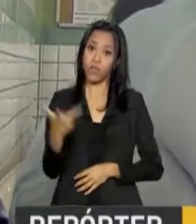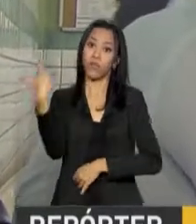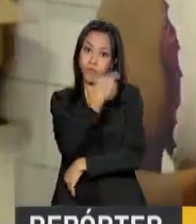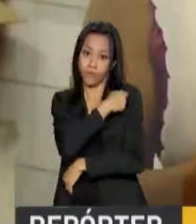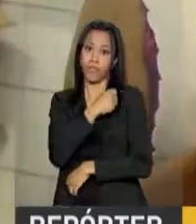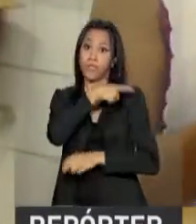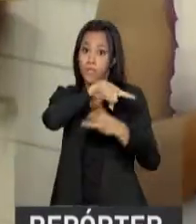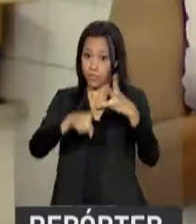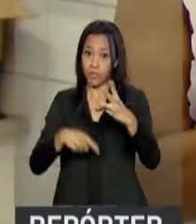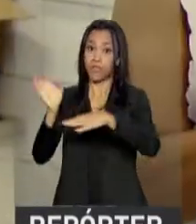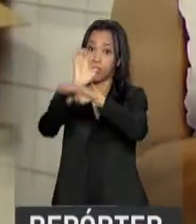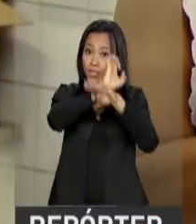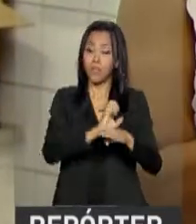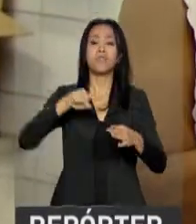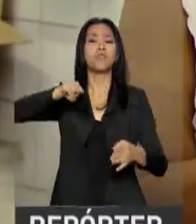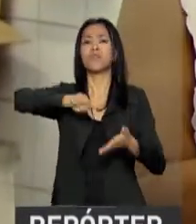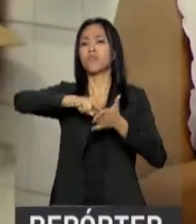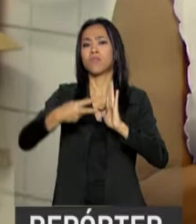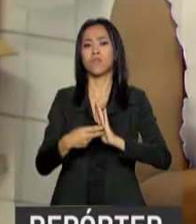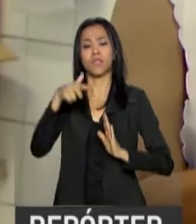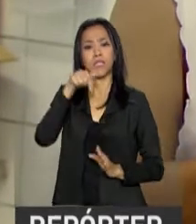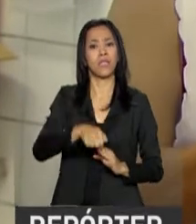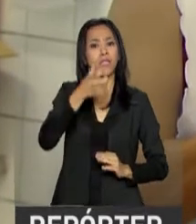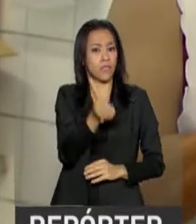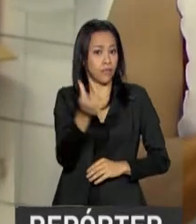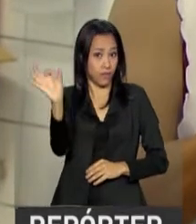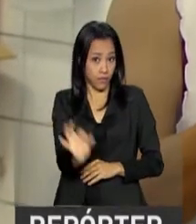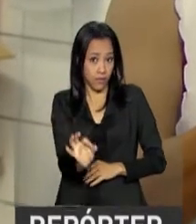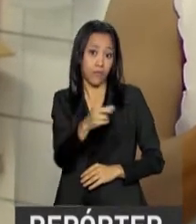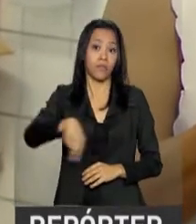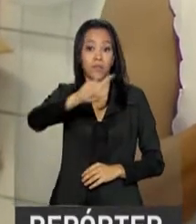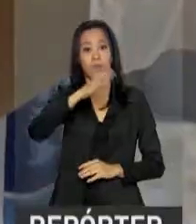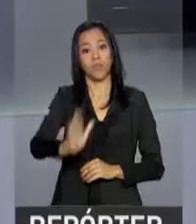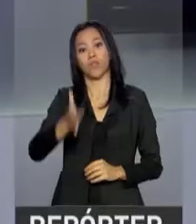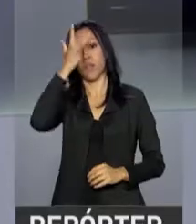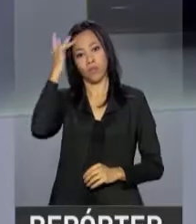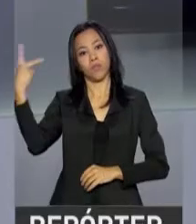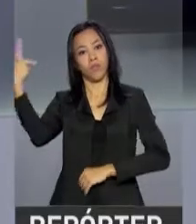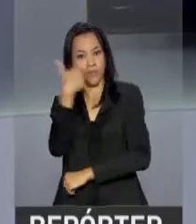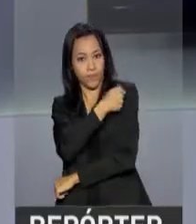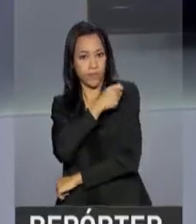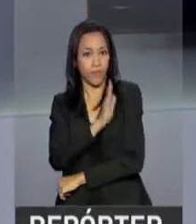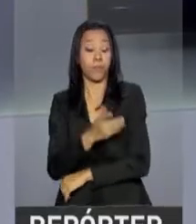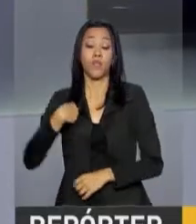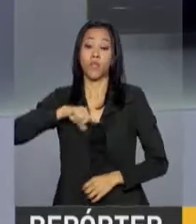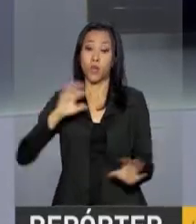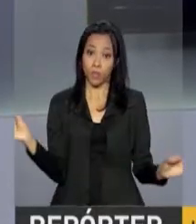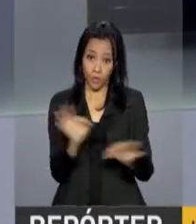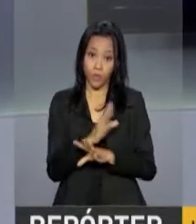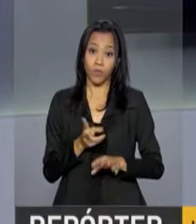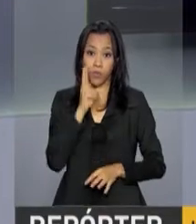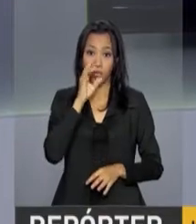o que representa 76% do público alvo da campanha de vacinação e nós ficamos por aqui continue com a gente